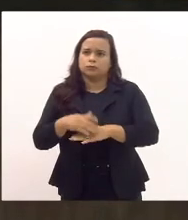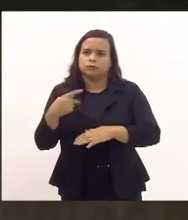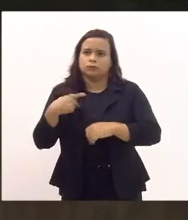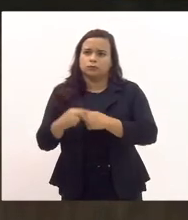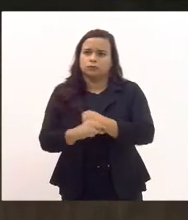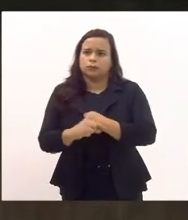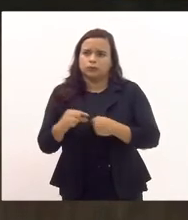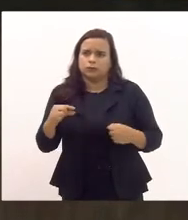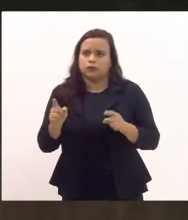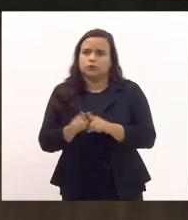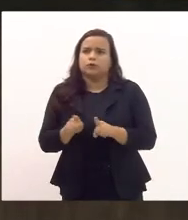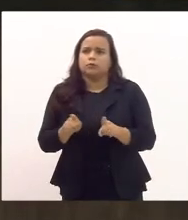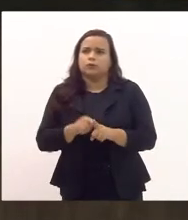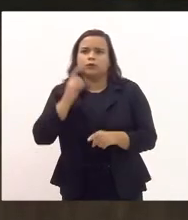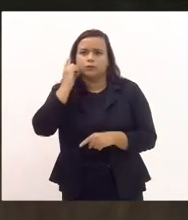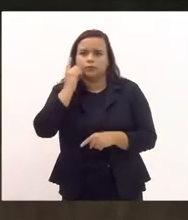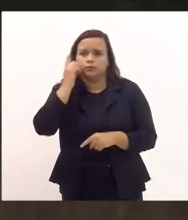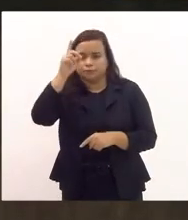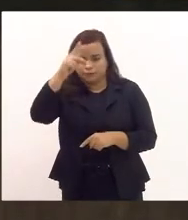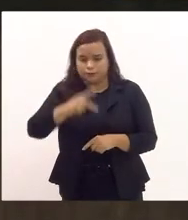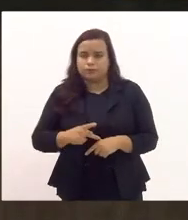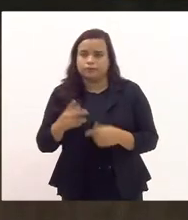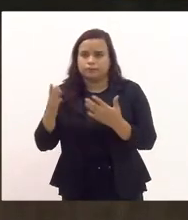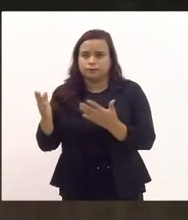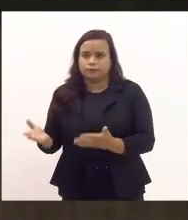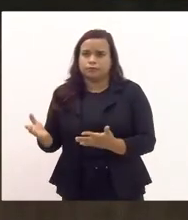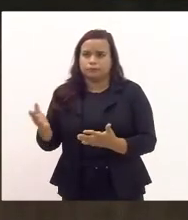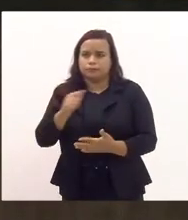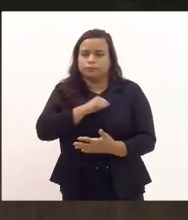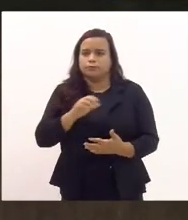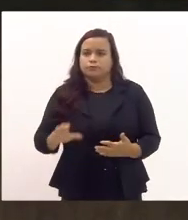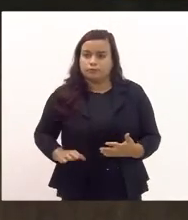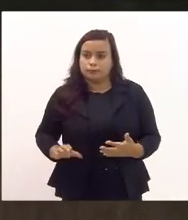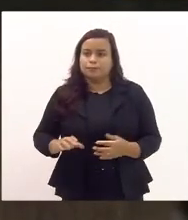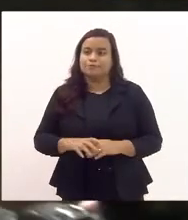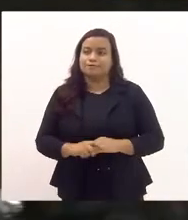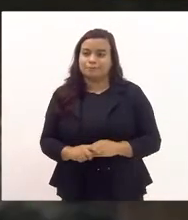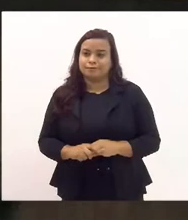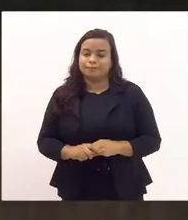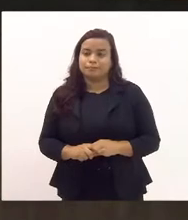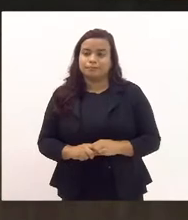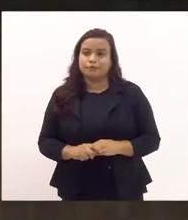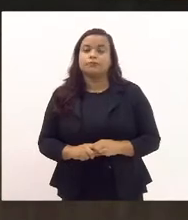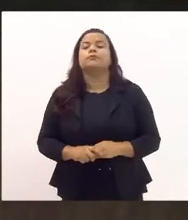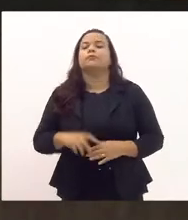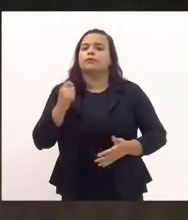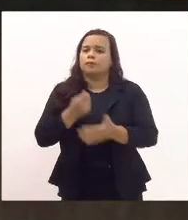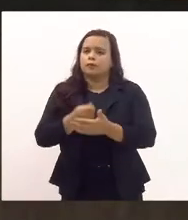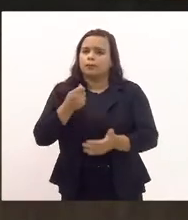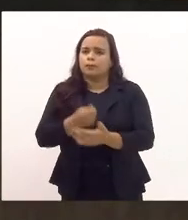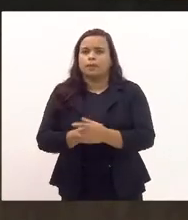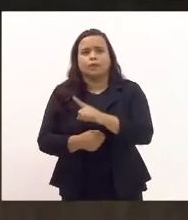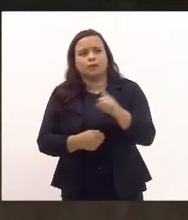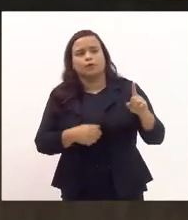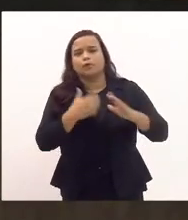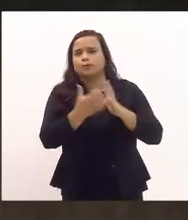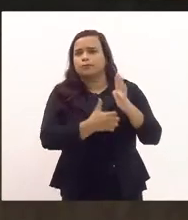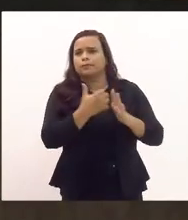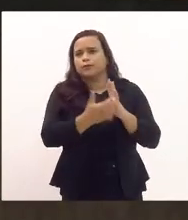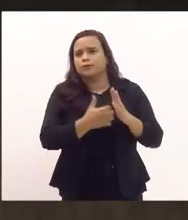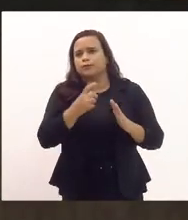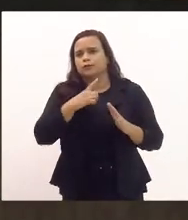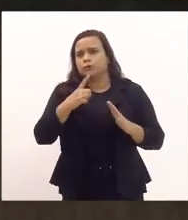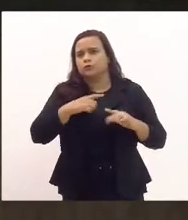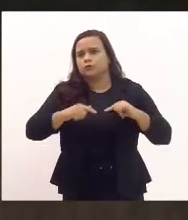autoria de autoria do nosso querido Presidente Deputado André Ceciliano que obriga as empresas exploradoras